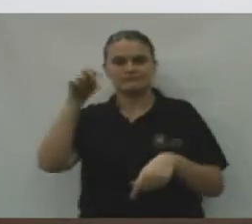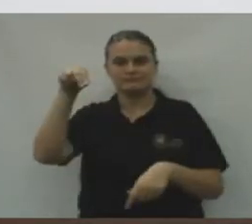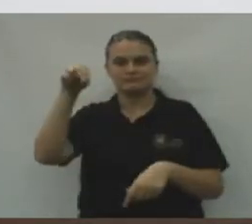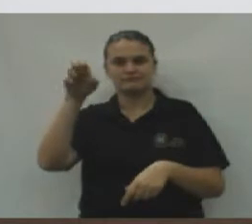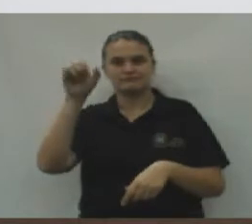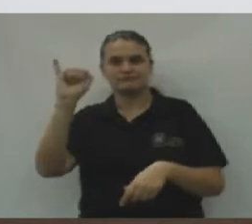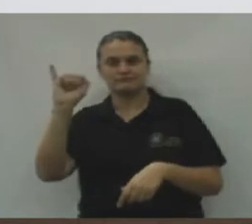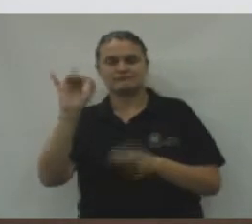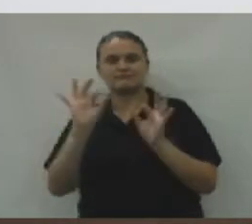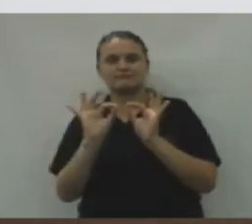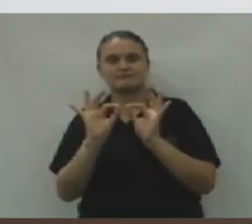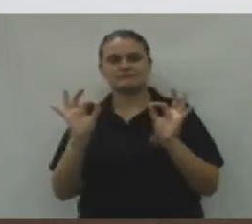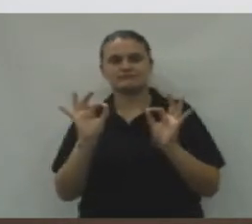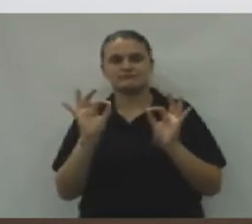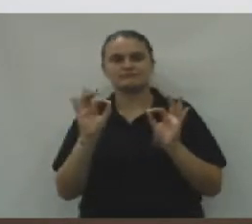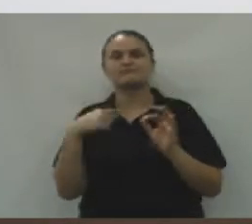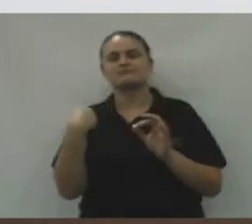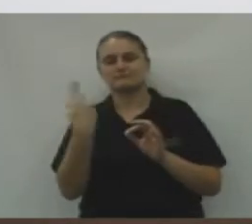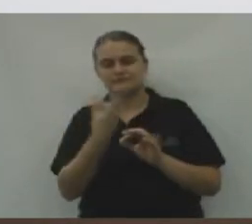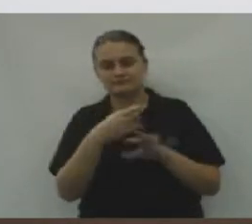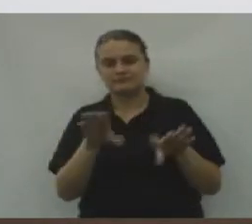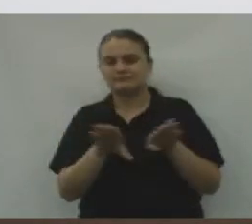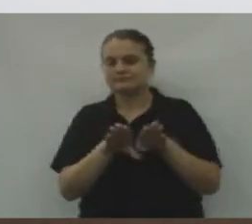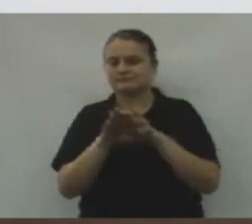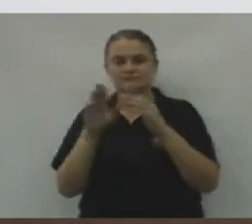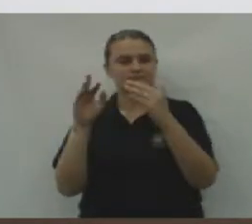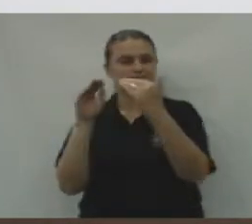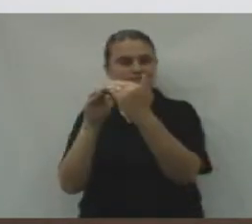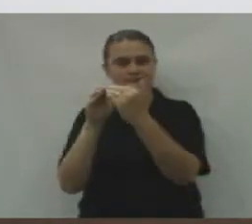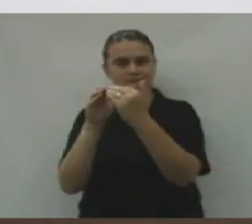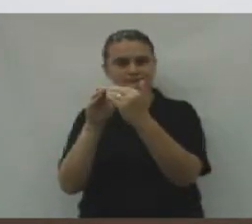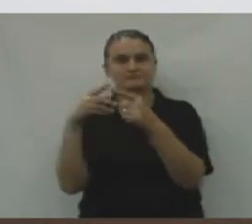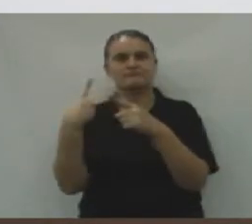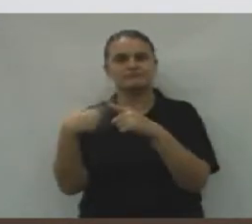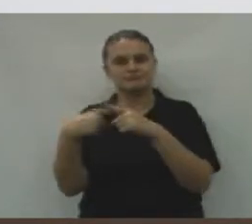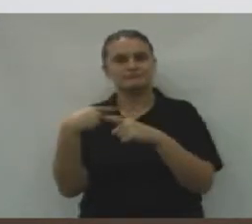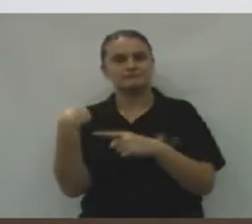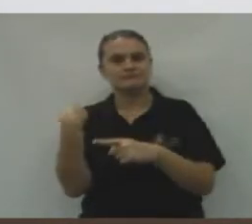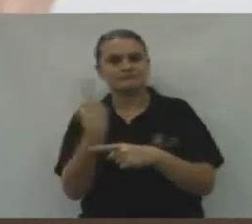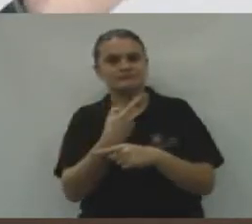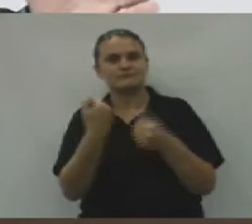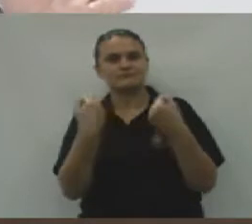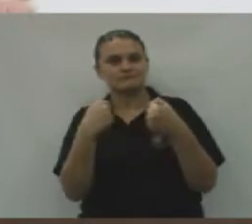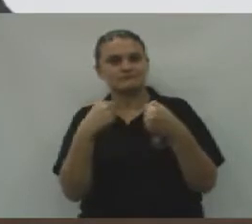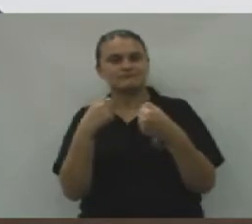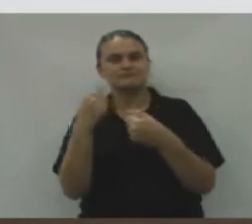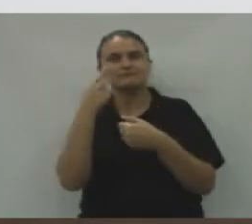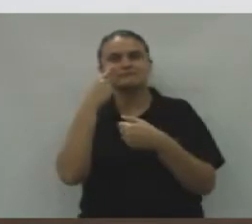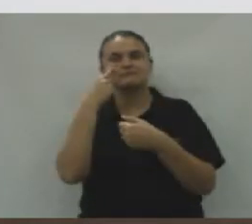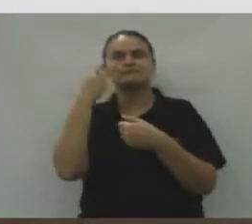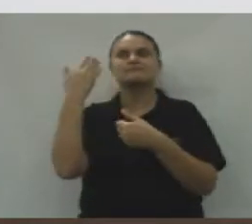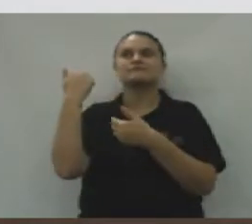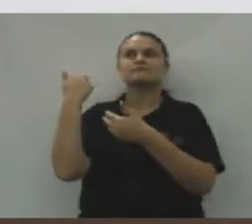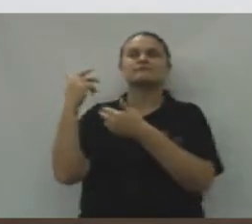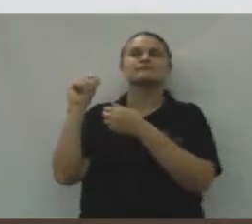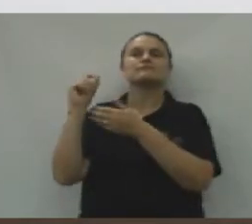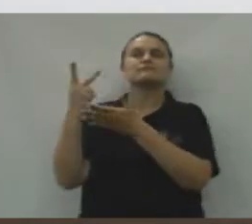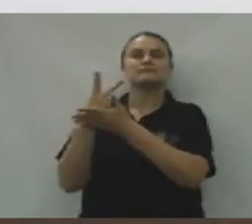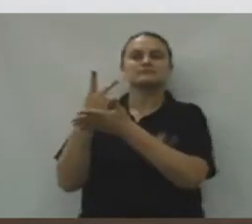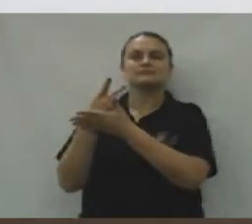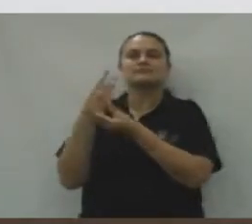casa, nós também nos colocamos na mesma condição, porque precisamos, né, olhar para trás e ver